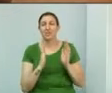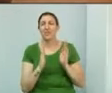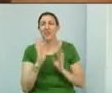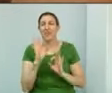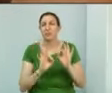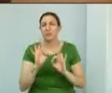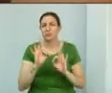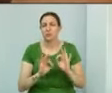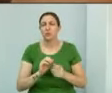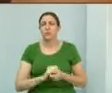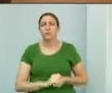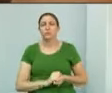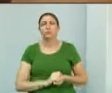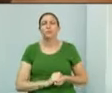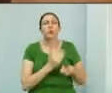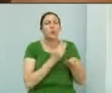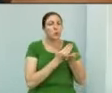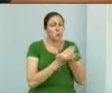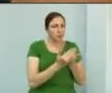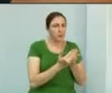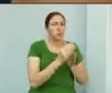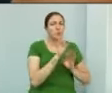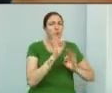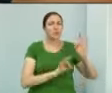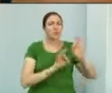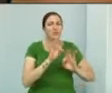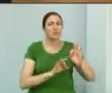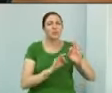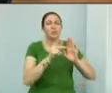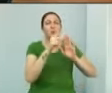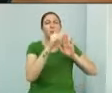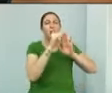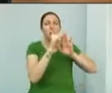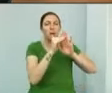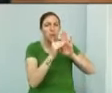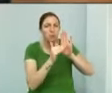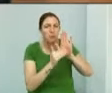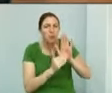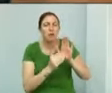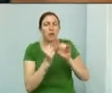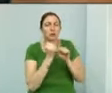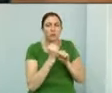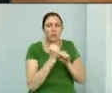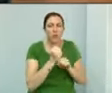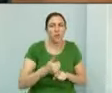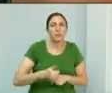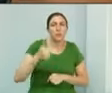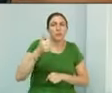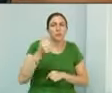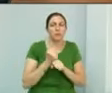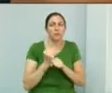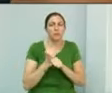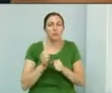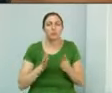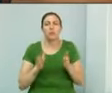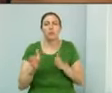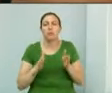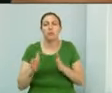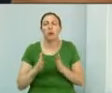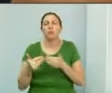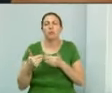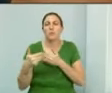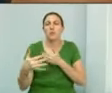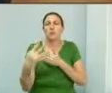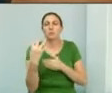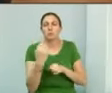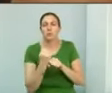tudo começa com o plano plurianual, né, que é elaborado no primeiro ano de mandato e é válido para os 4 anos seguintes. Então, no